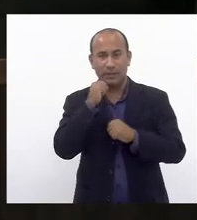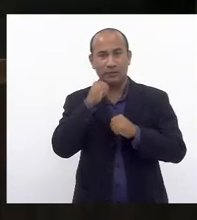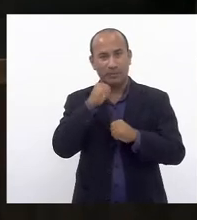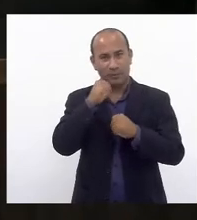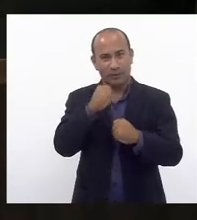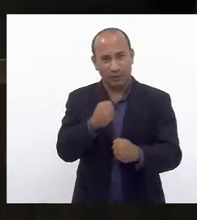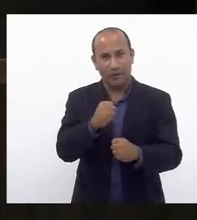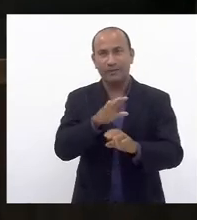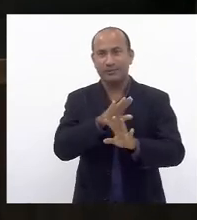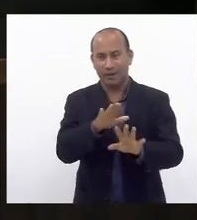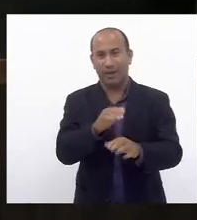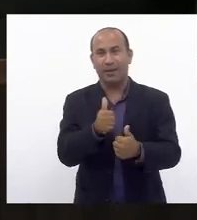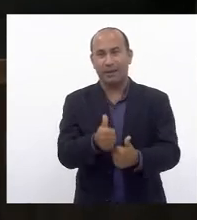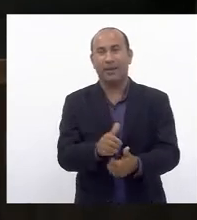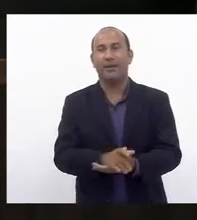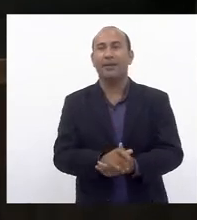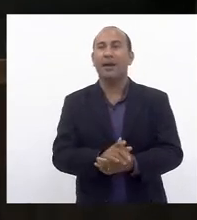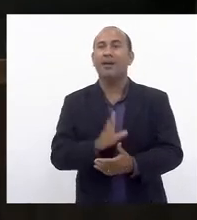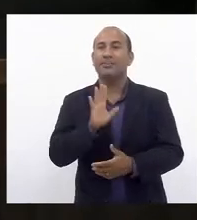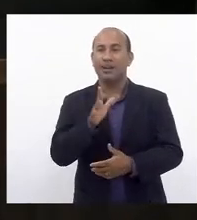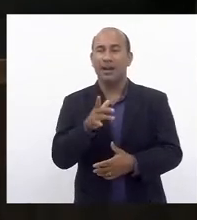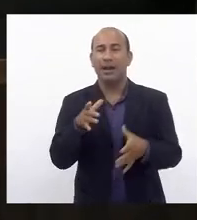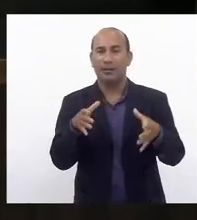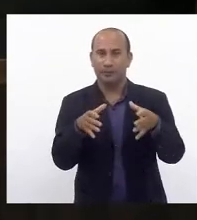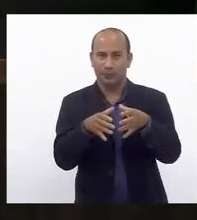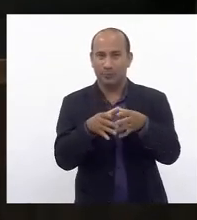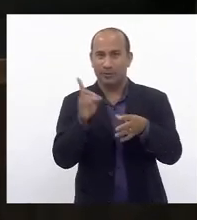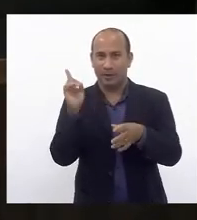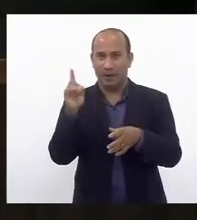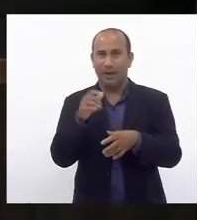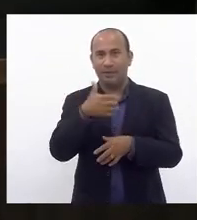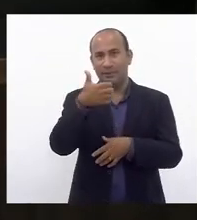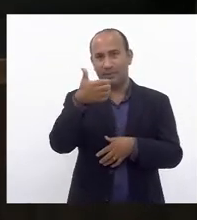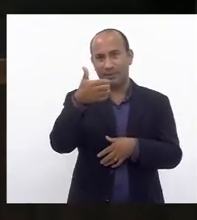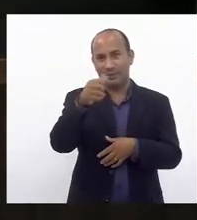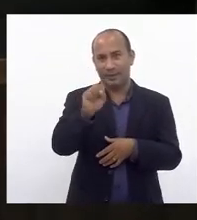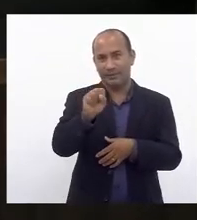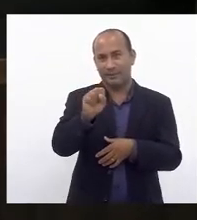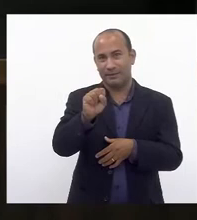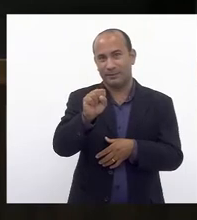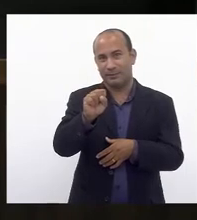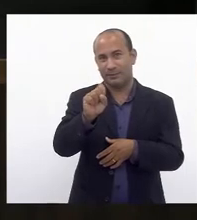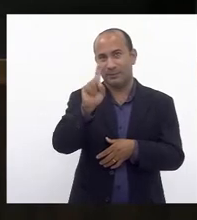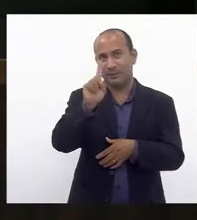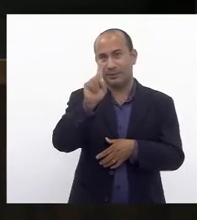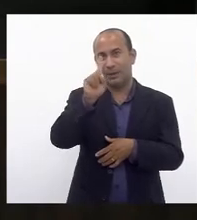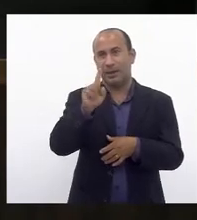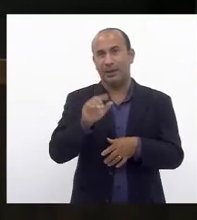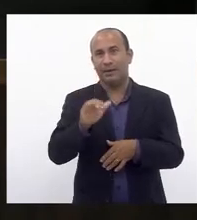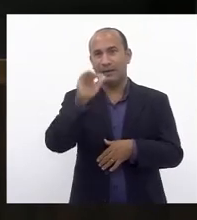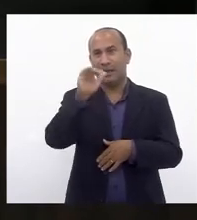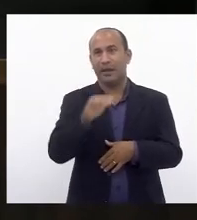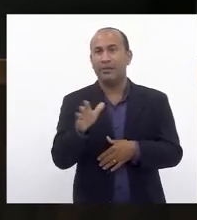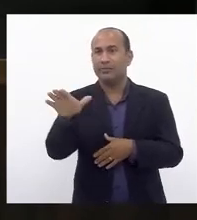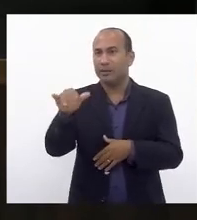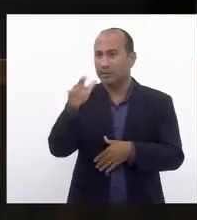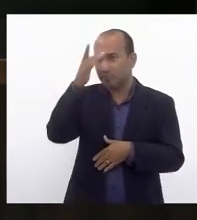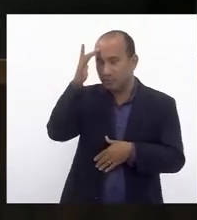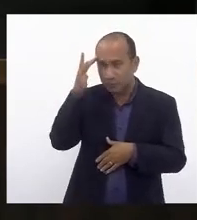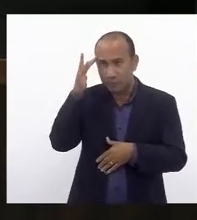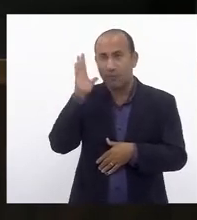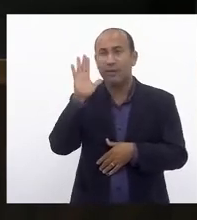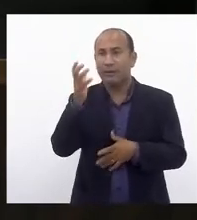já ocupam metade do espaço, lá no 18º. Chama as pessoas que estão aqui hoje, que são